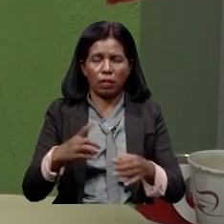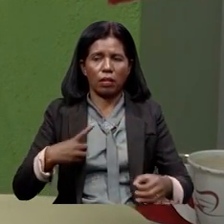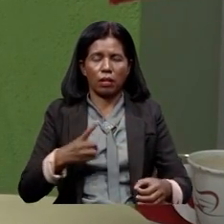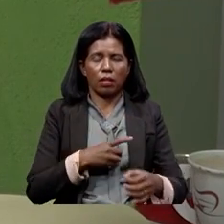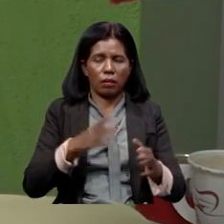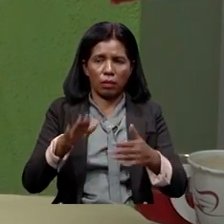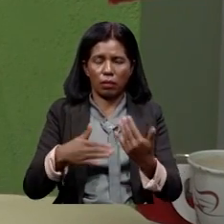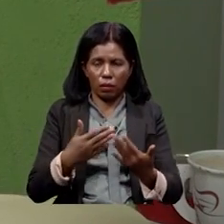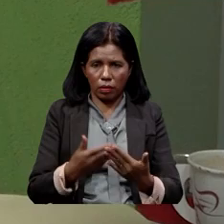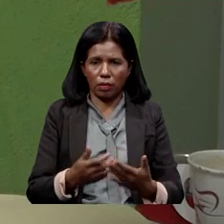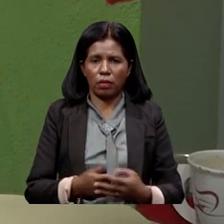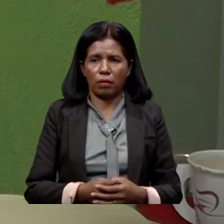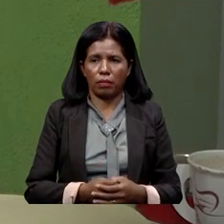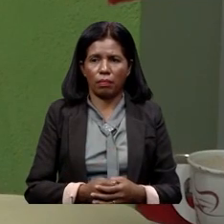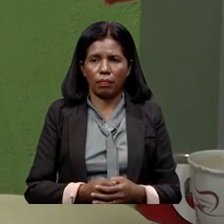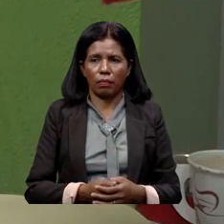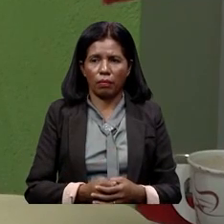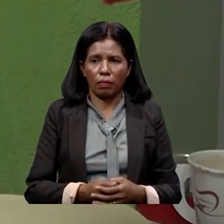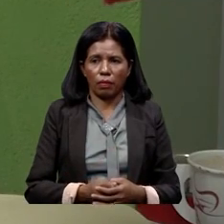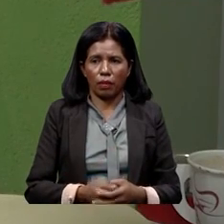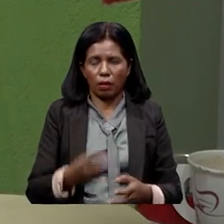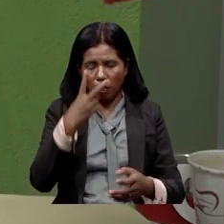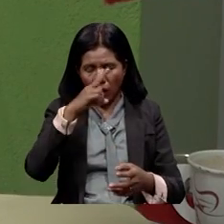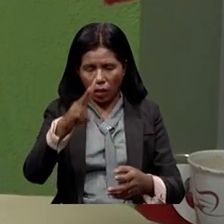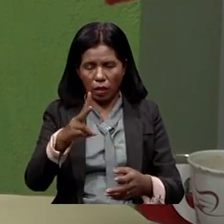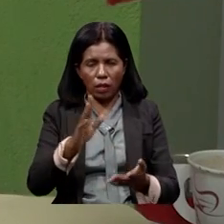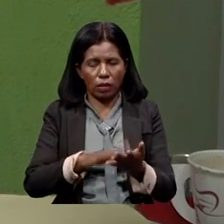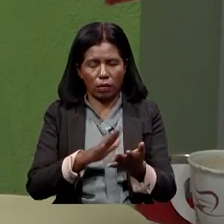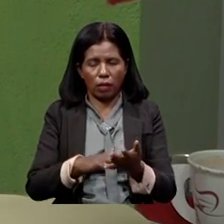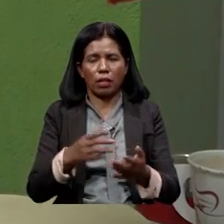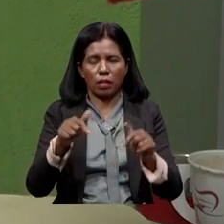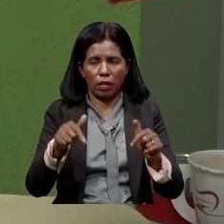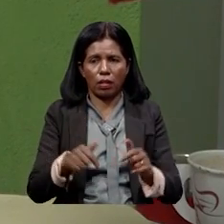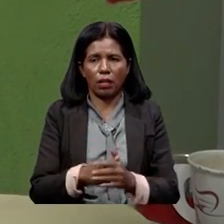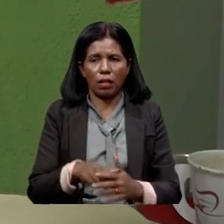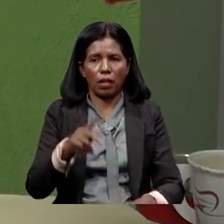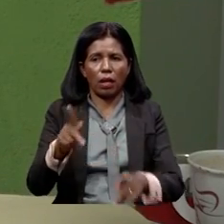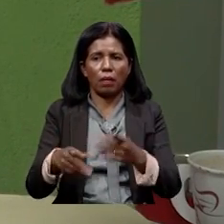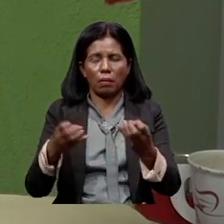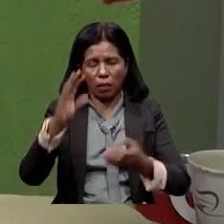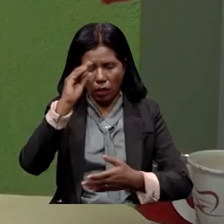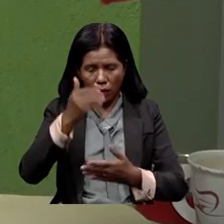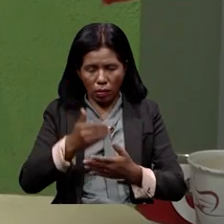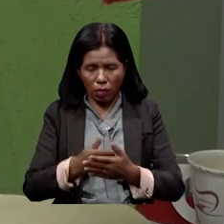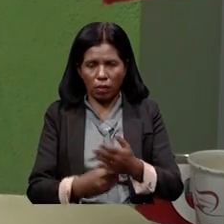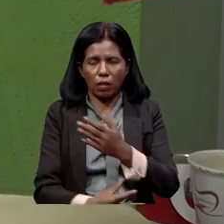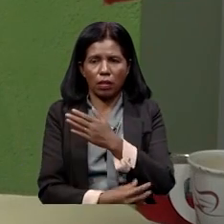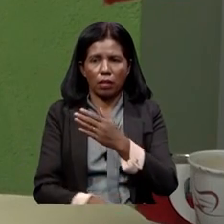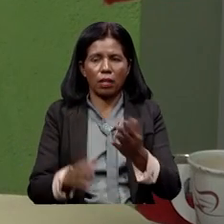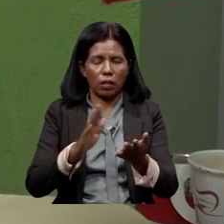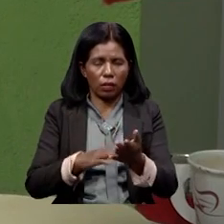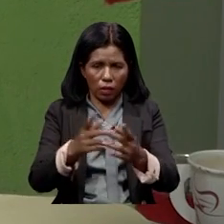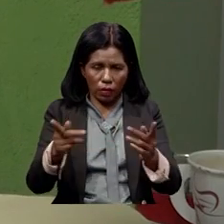sir, deputado, sir, tu mai hare finanti. Pogu warak nini uang mukit lak nini skole fatin